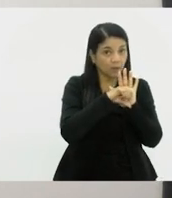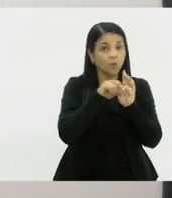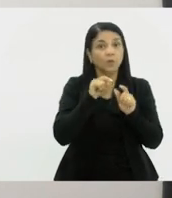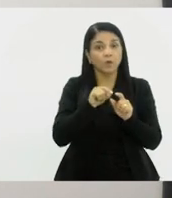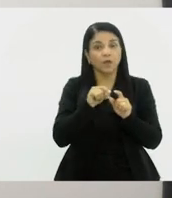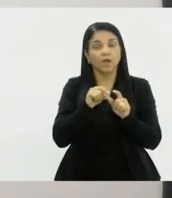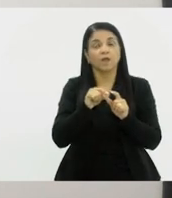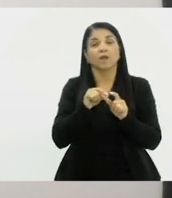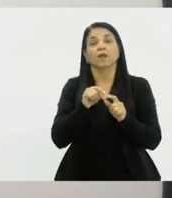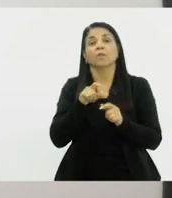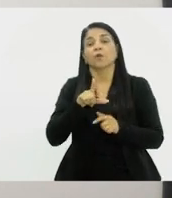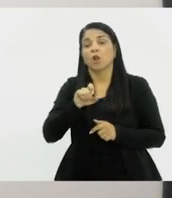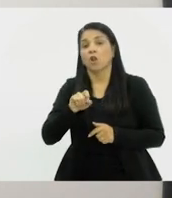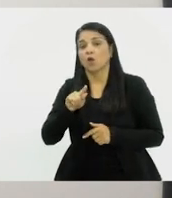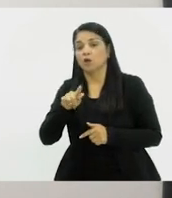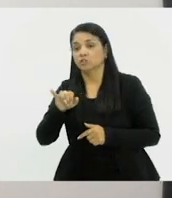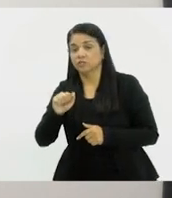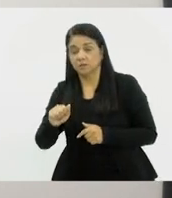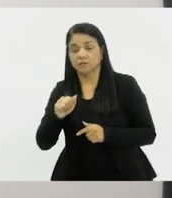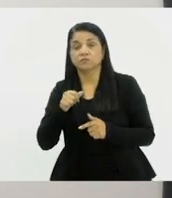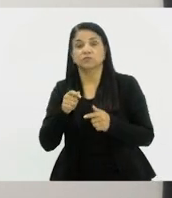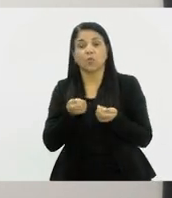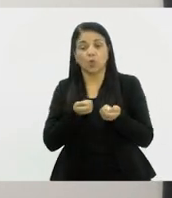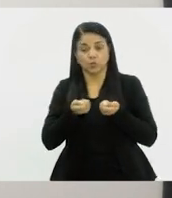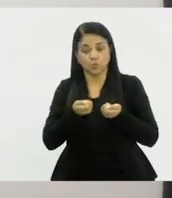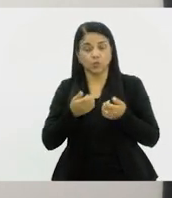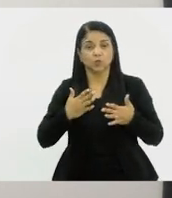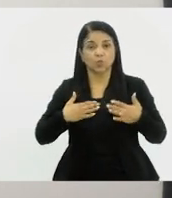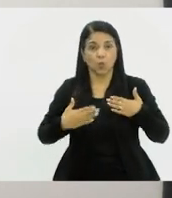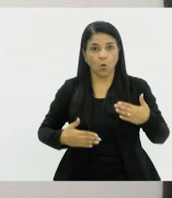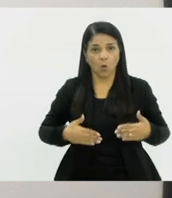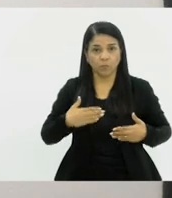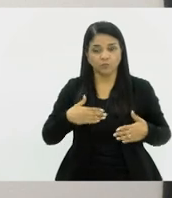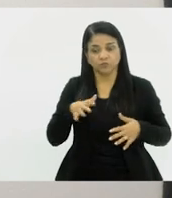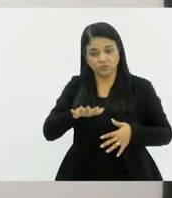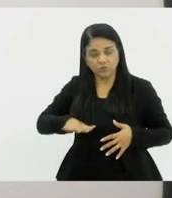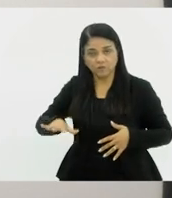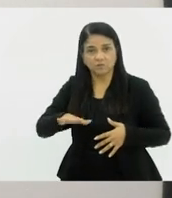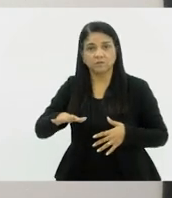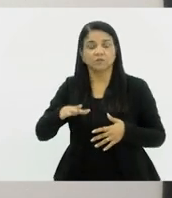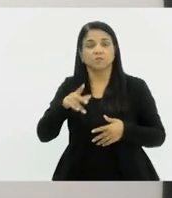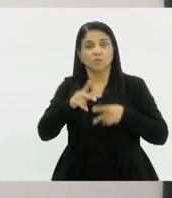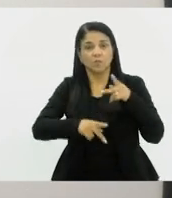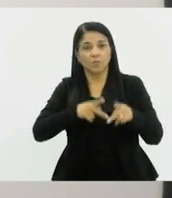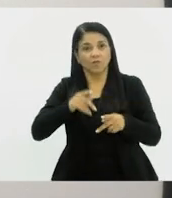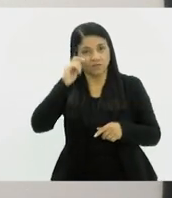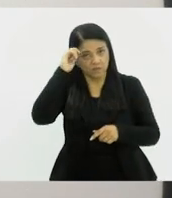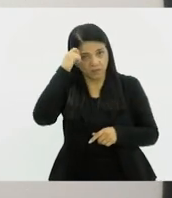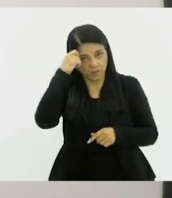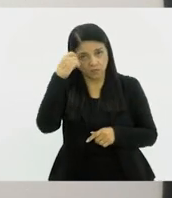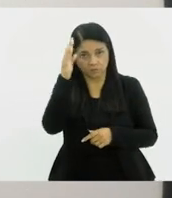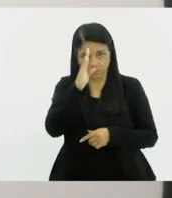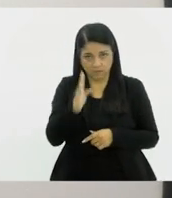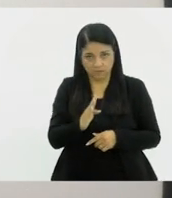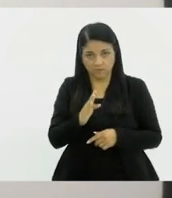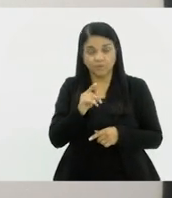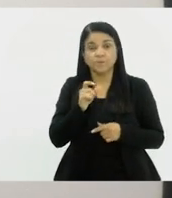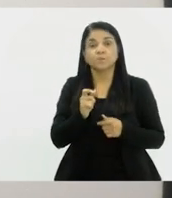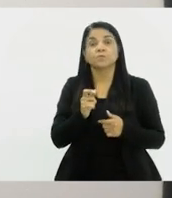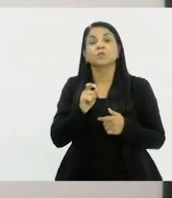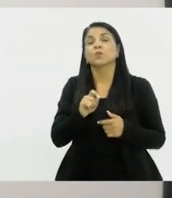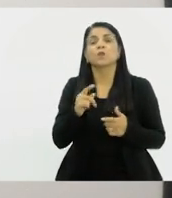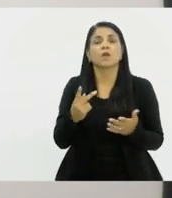uma lógica de controle dos nossos corpos dos territórios do povo negro Brasileiro né é onde onde